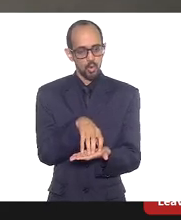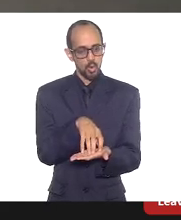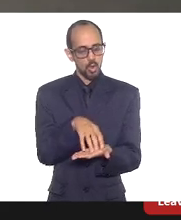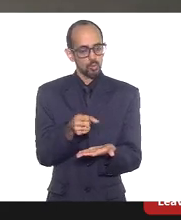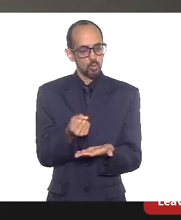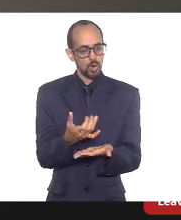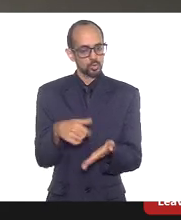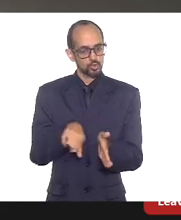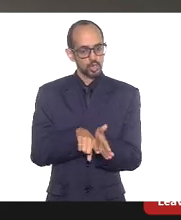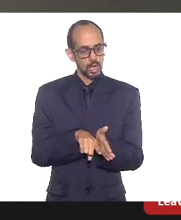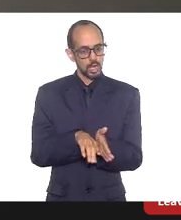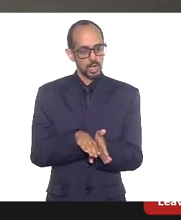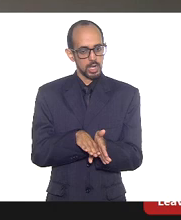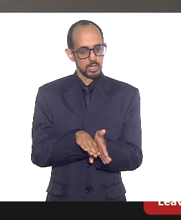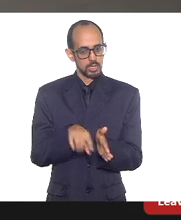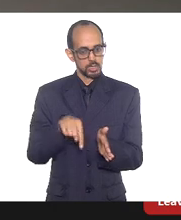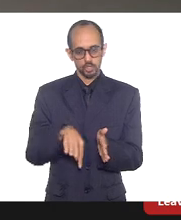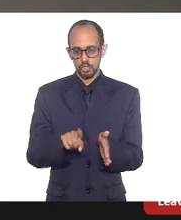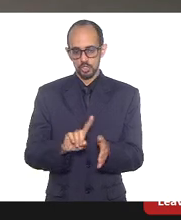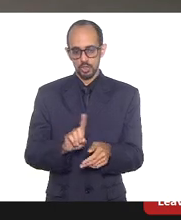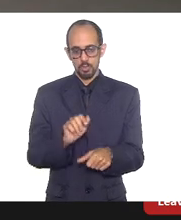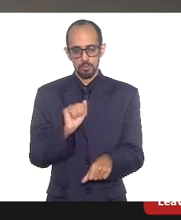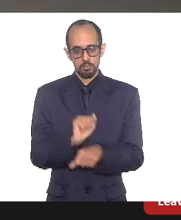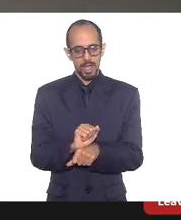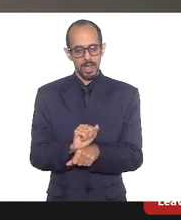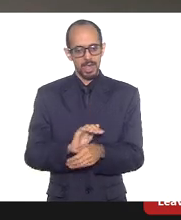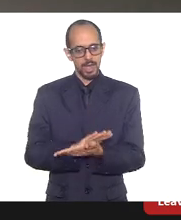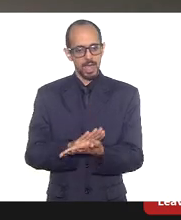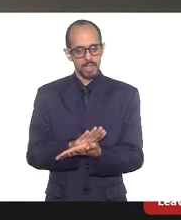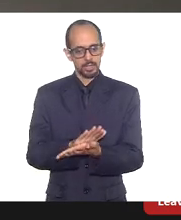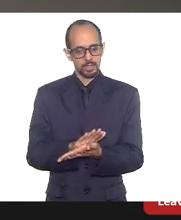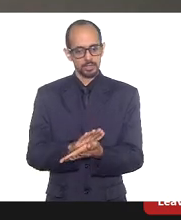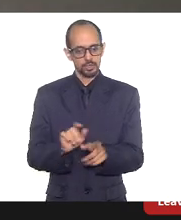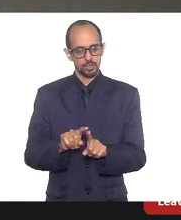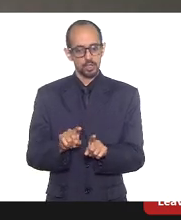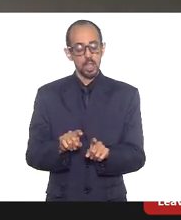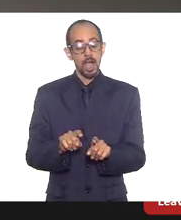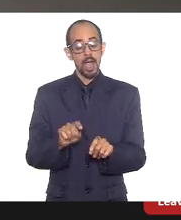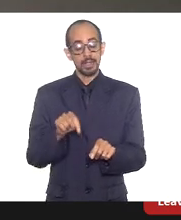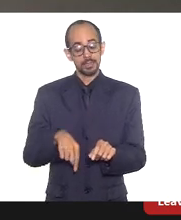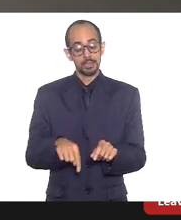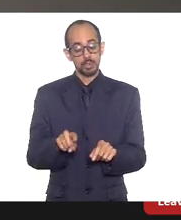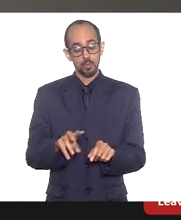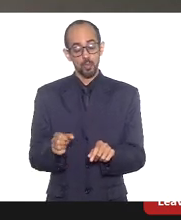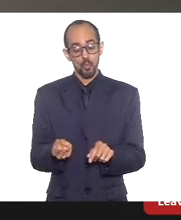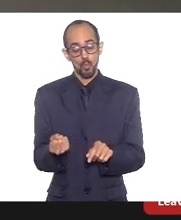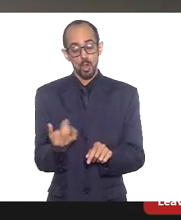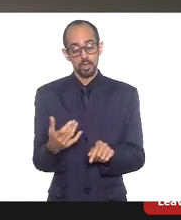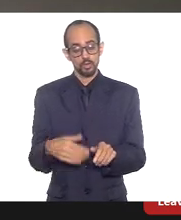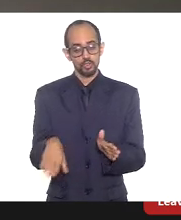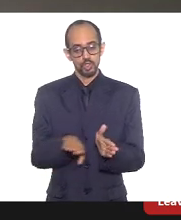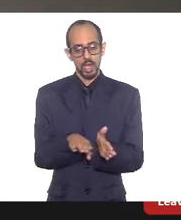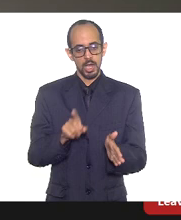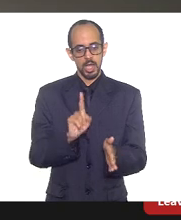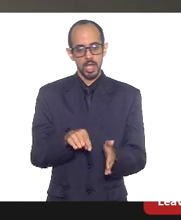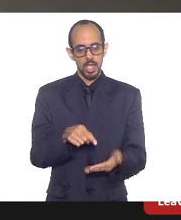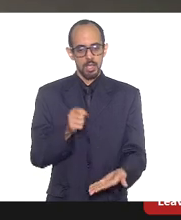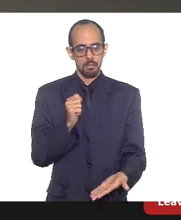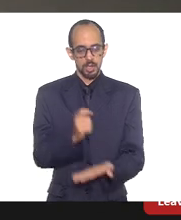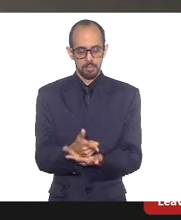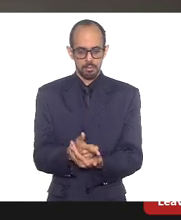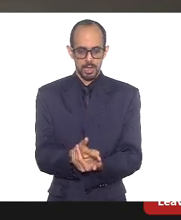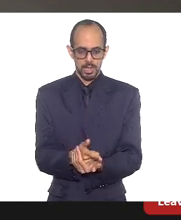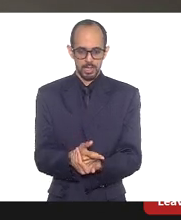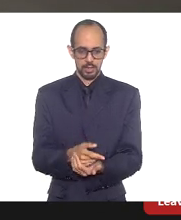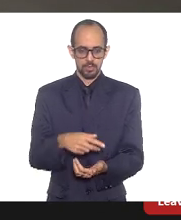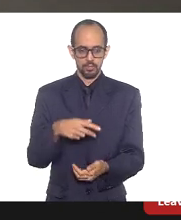retendo nada. Aliás, não se retém nada do servidor. Quando chega aqui, é para pagar. Onde não aconteceu ainda foi a liberação da